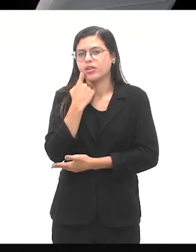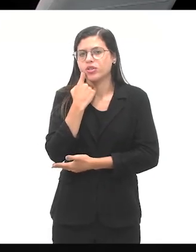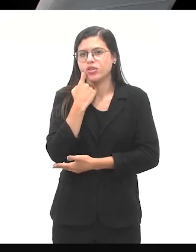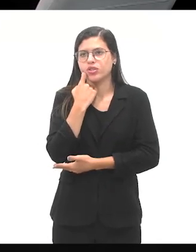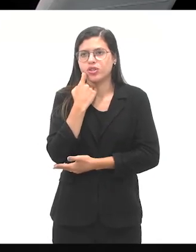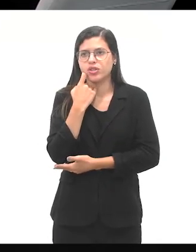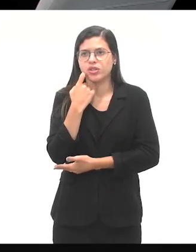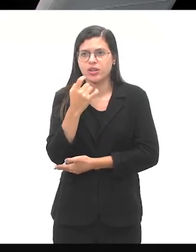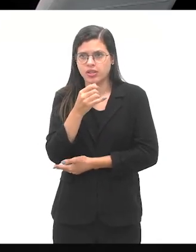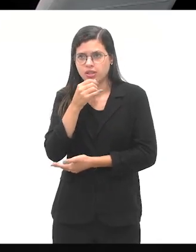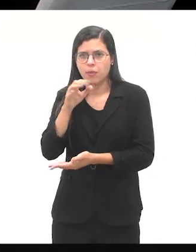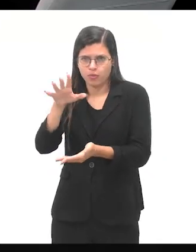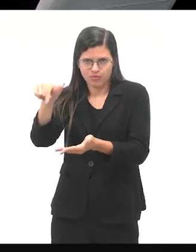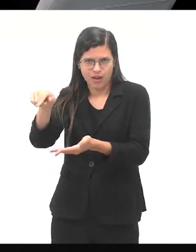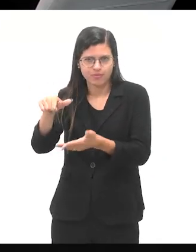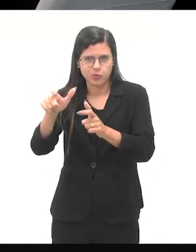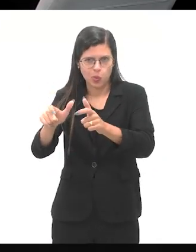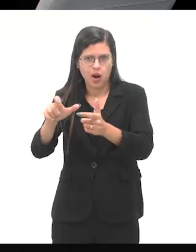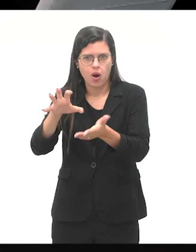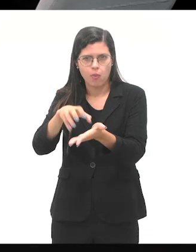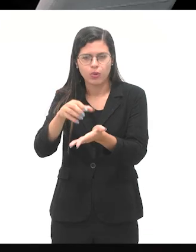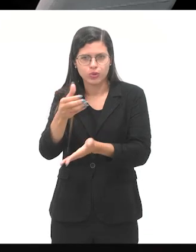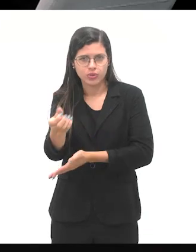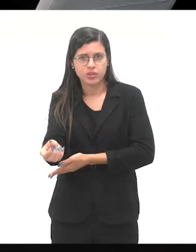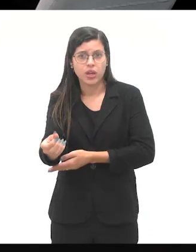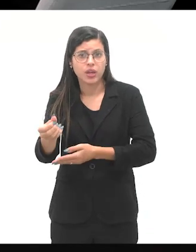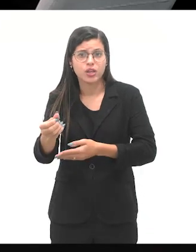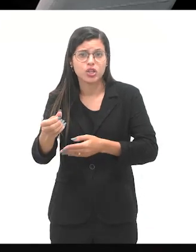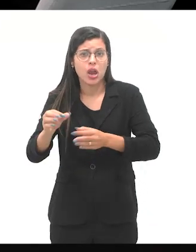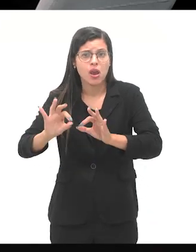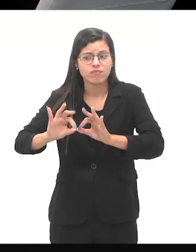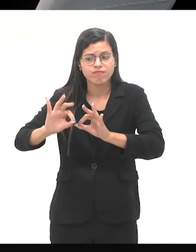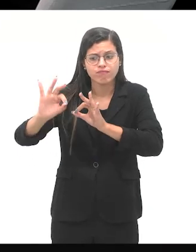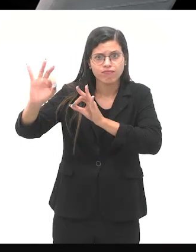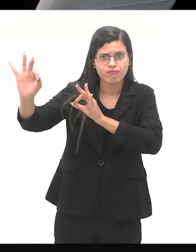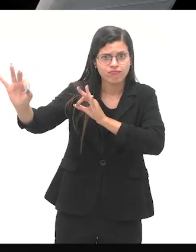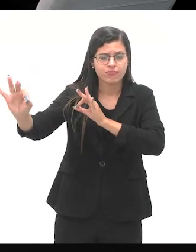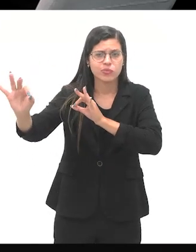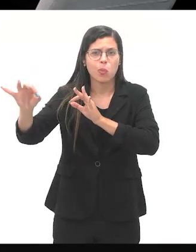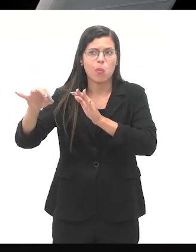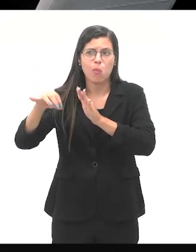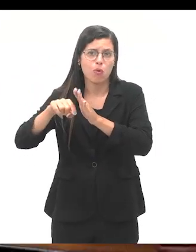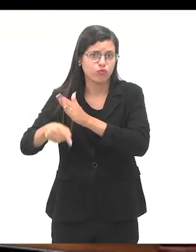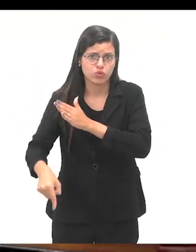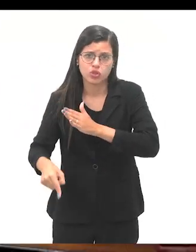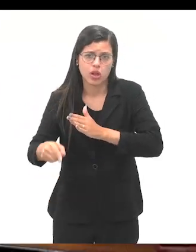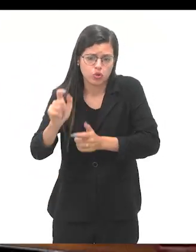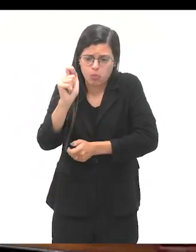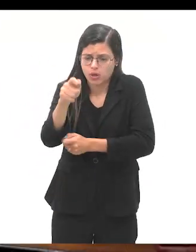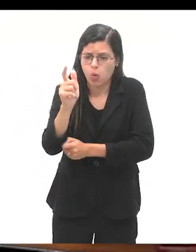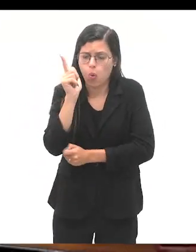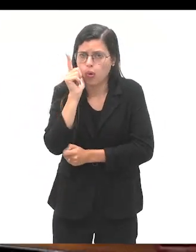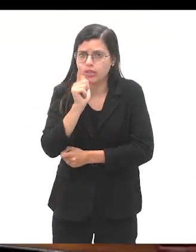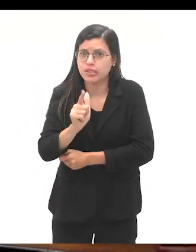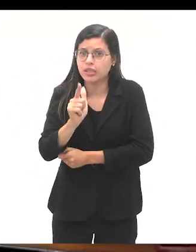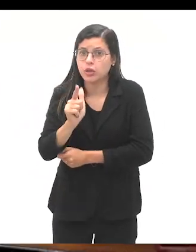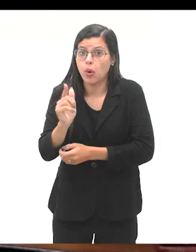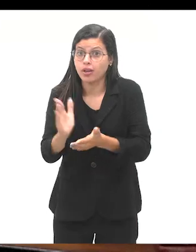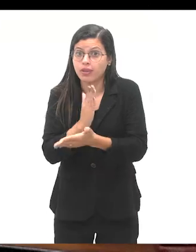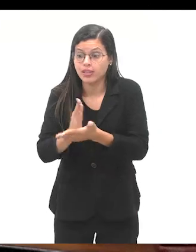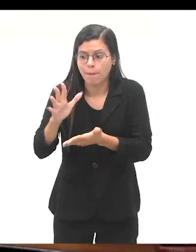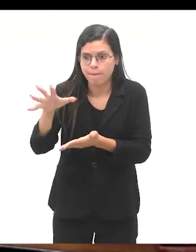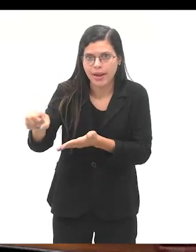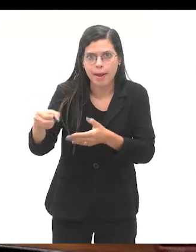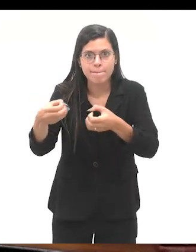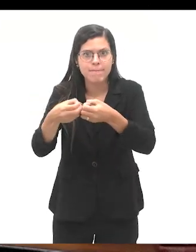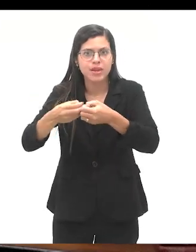exemplo, alguns peixes de profundidade, né? O pescador conseguiu capturar ele próximo à